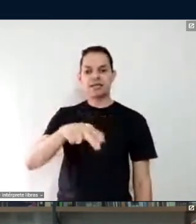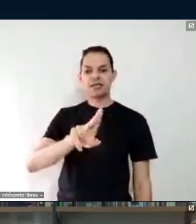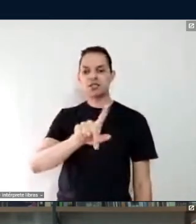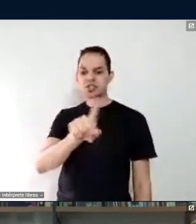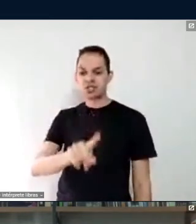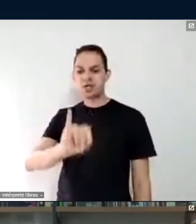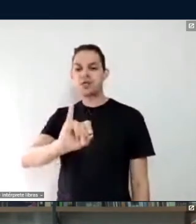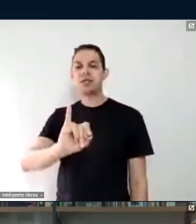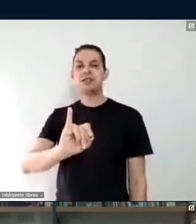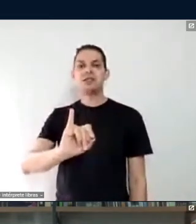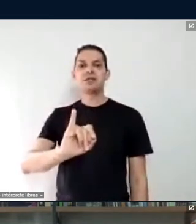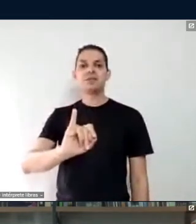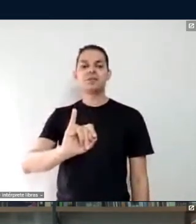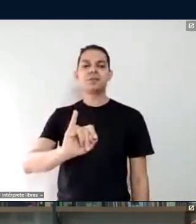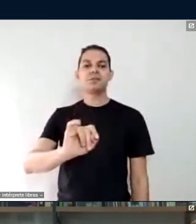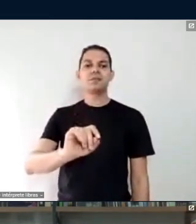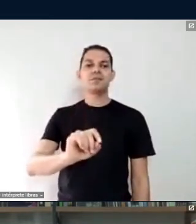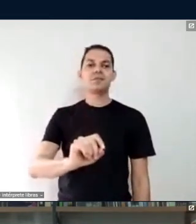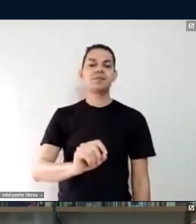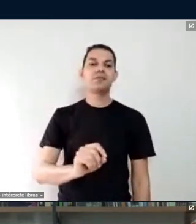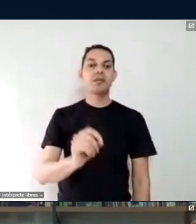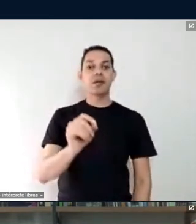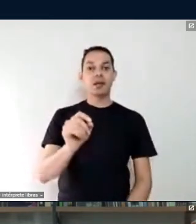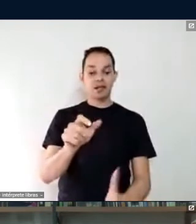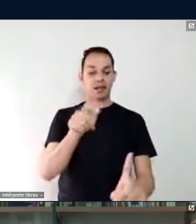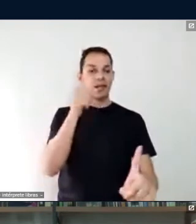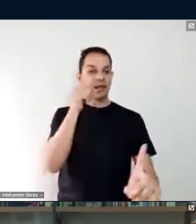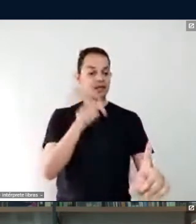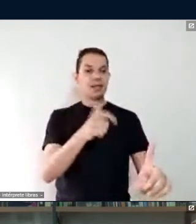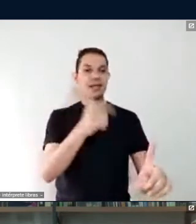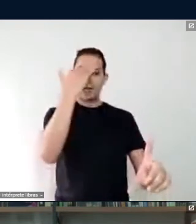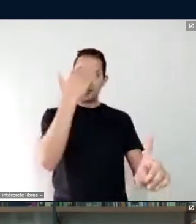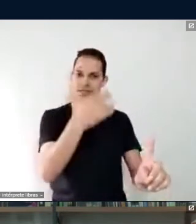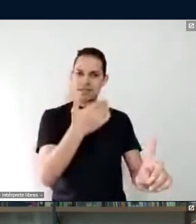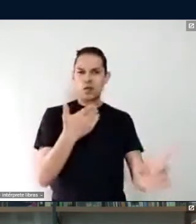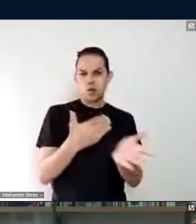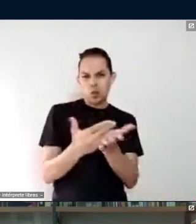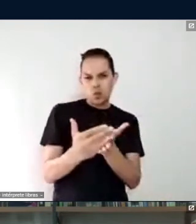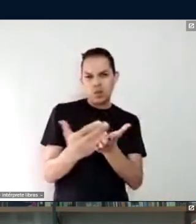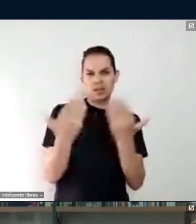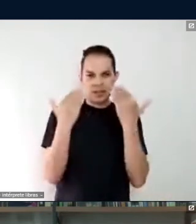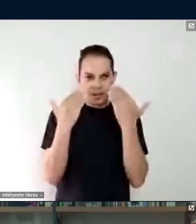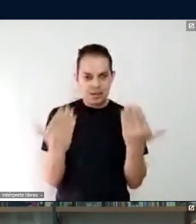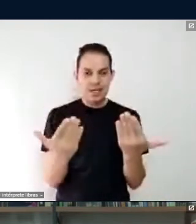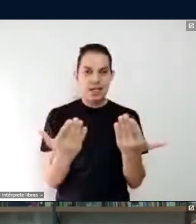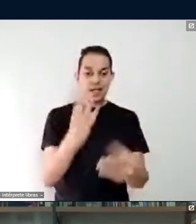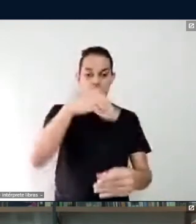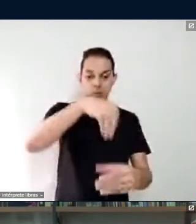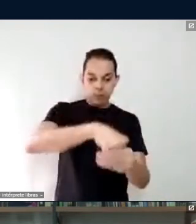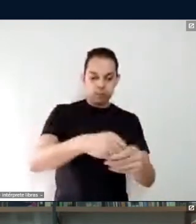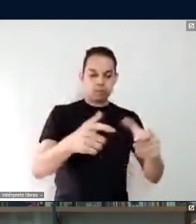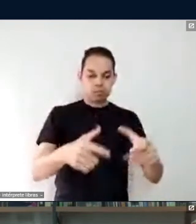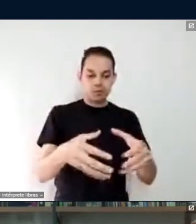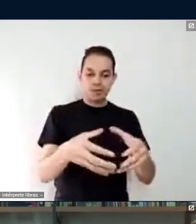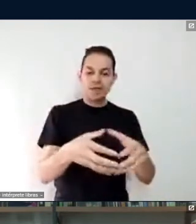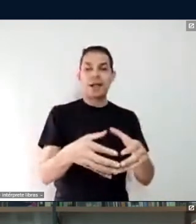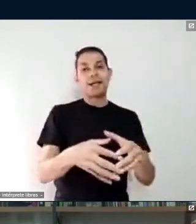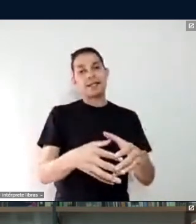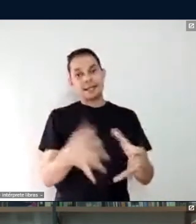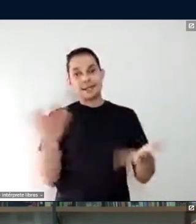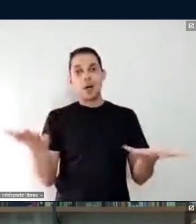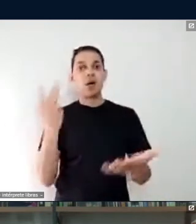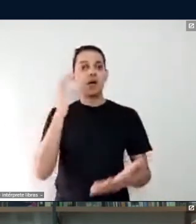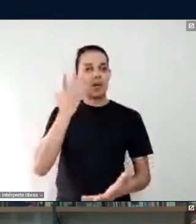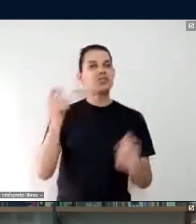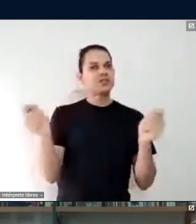na introdução, que faz parte do núcleo, eu acredito que seja possível elaborar,